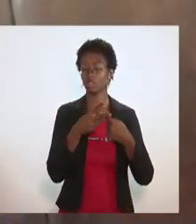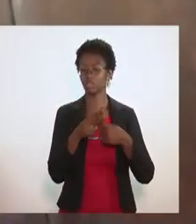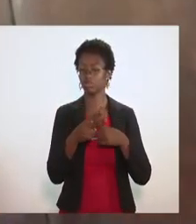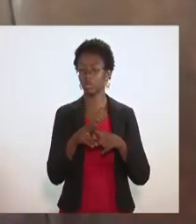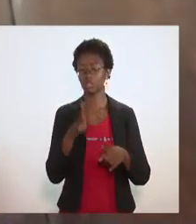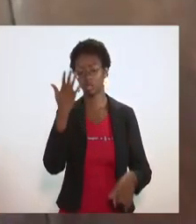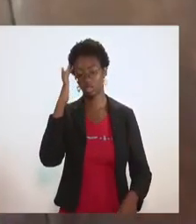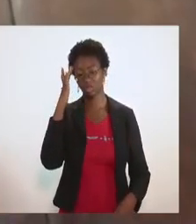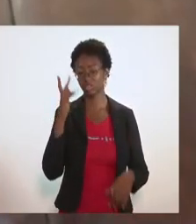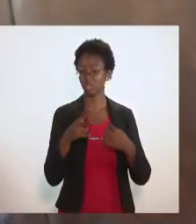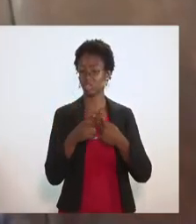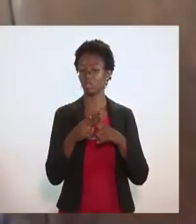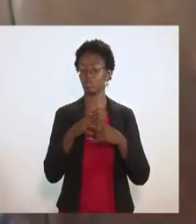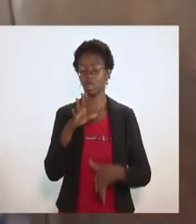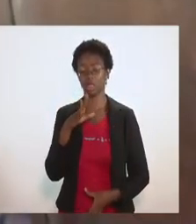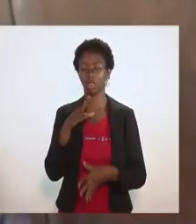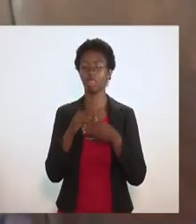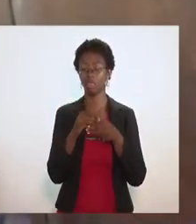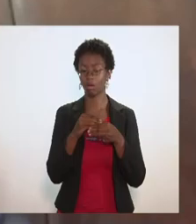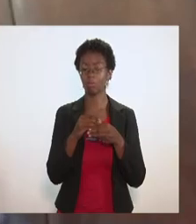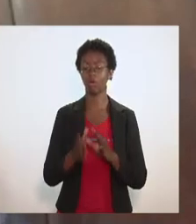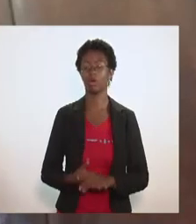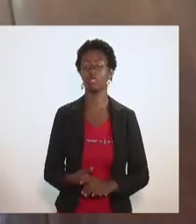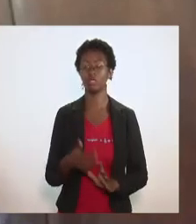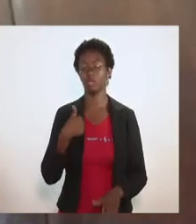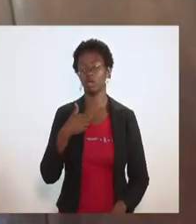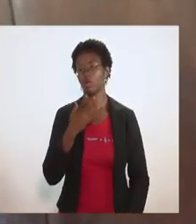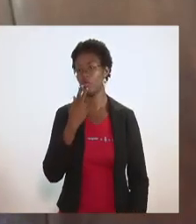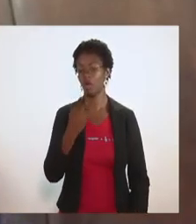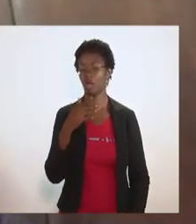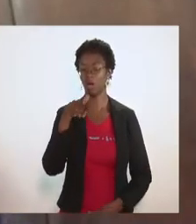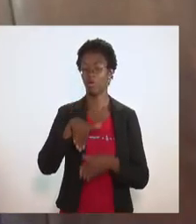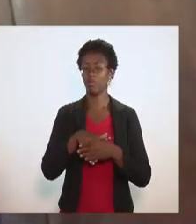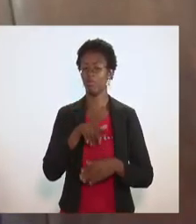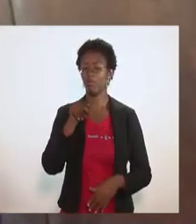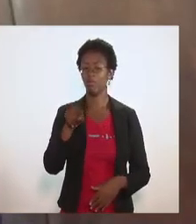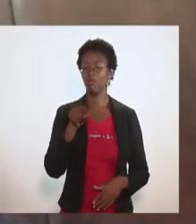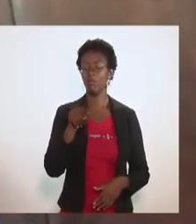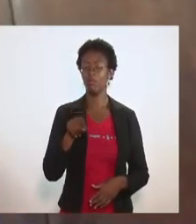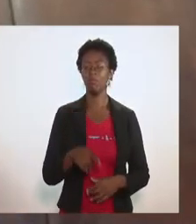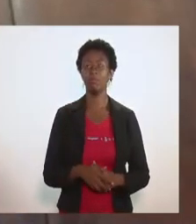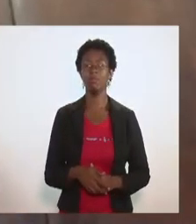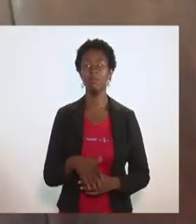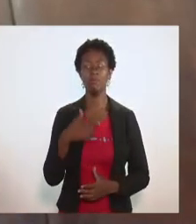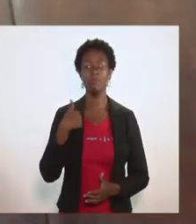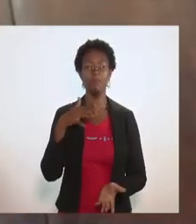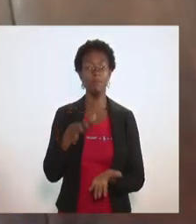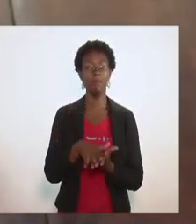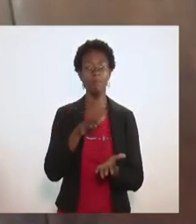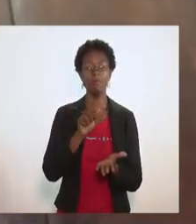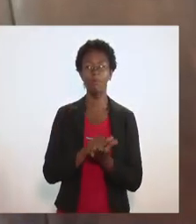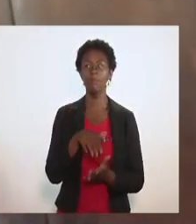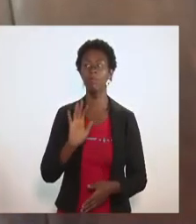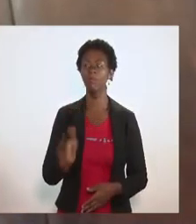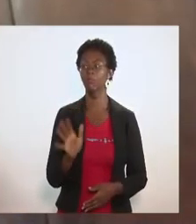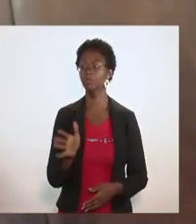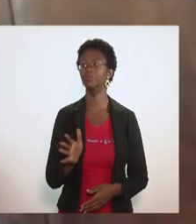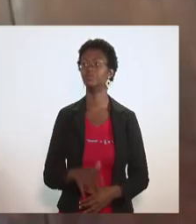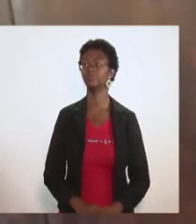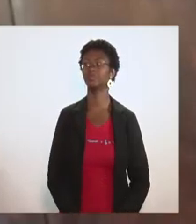de postura, a lei do barulho, do silêncio. Então, eu quero acompanhar o Márcio Pacheco